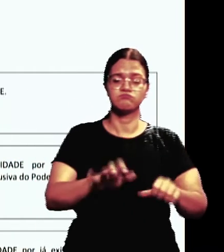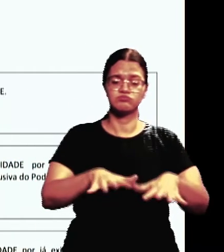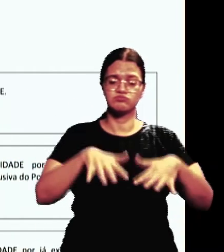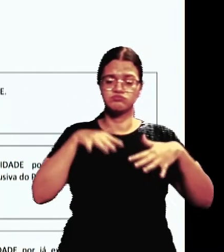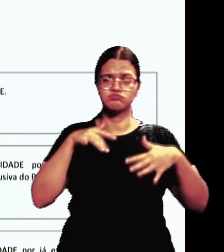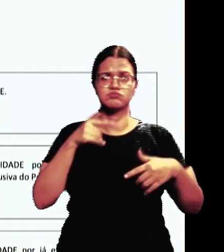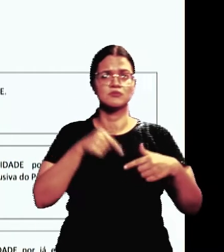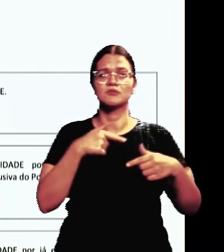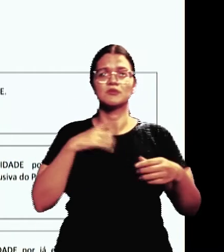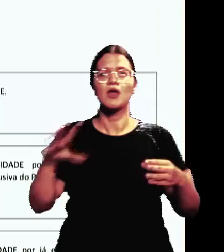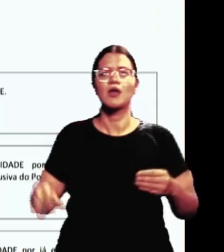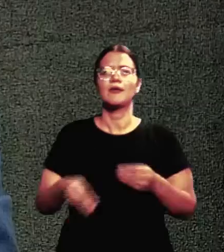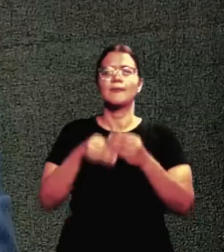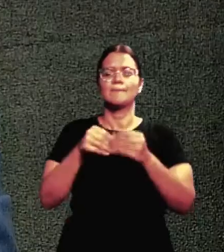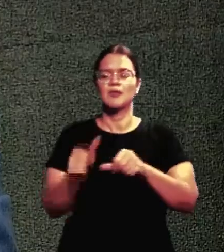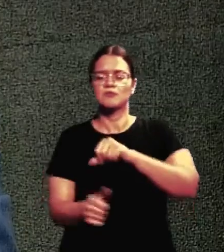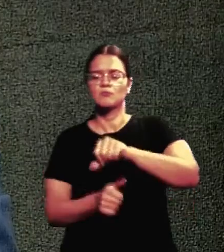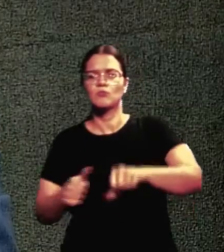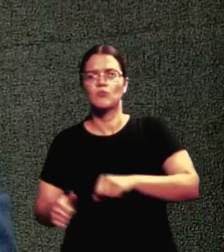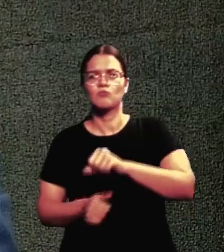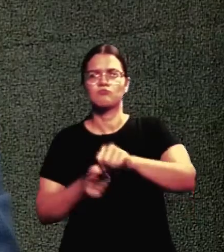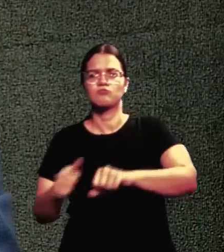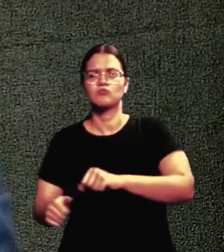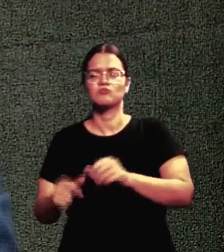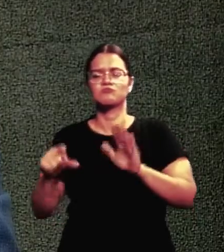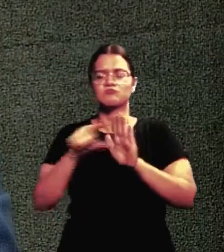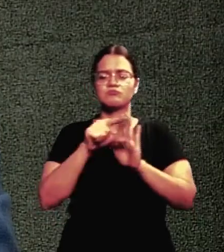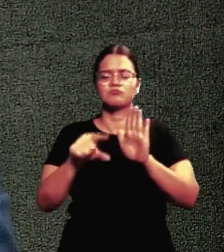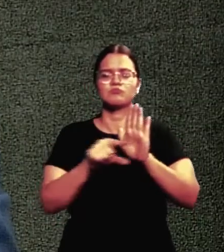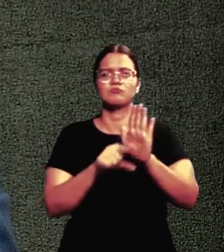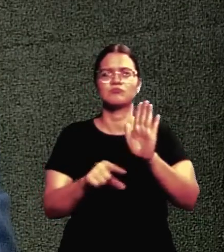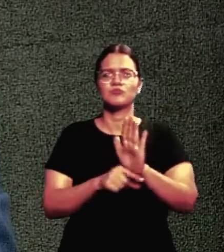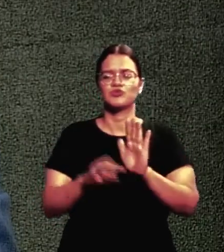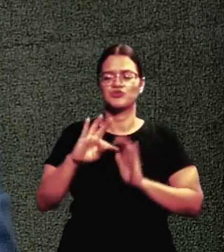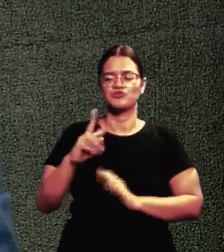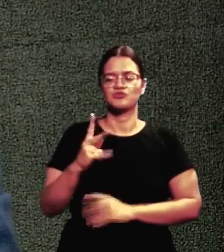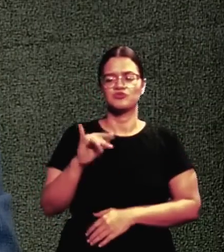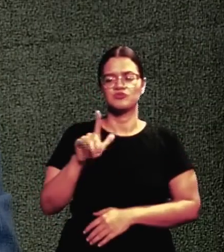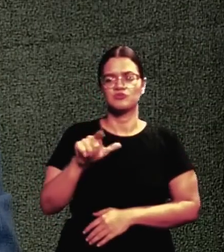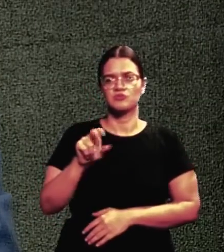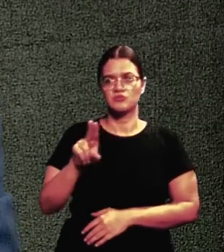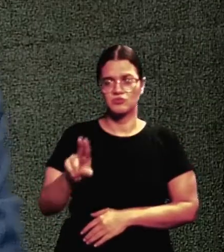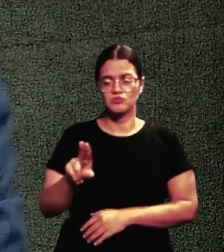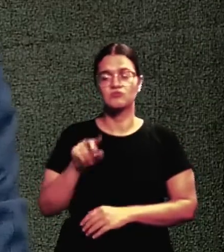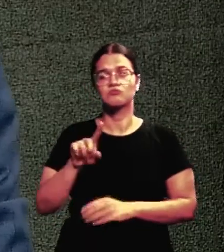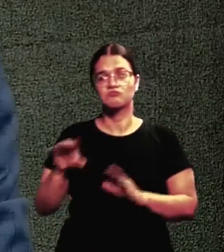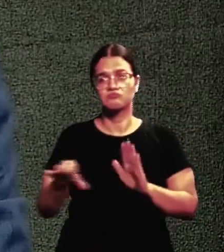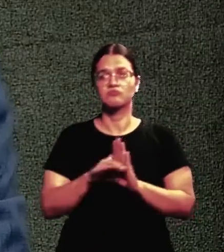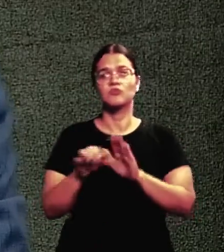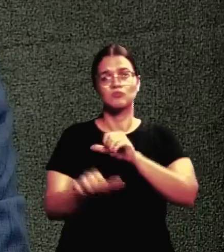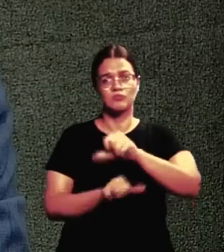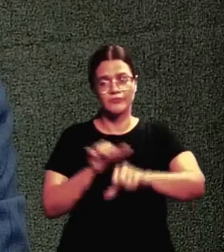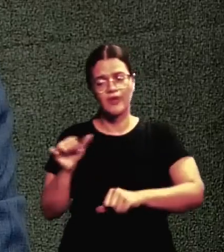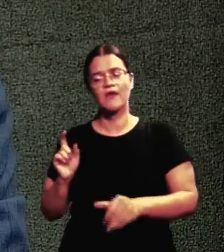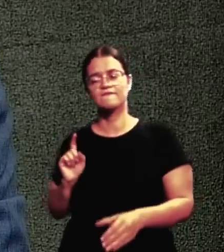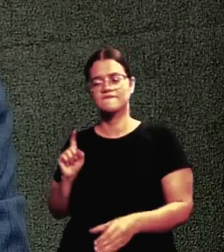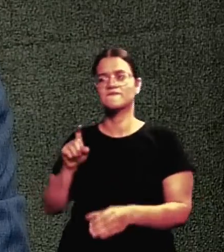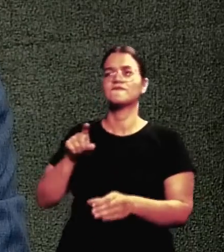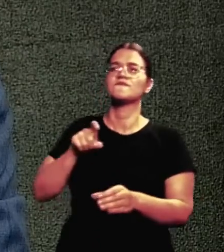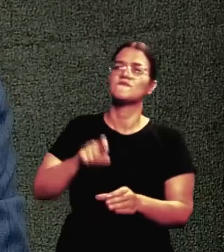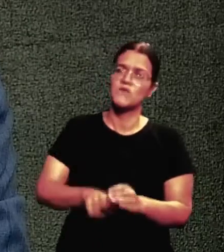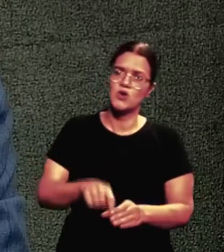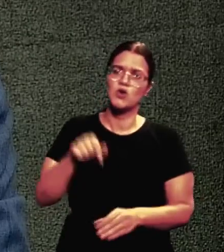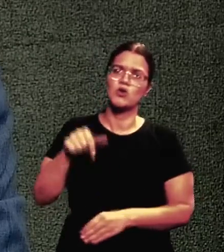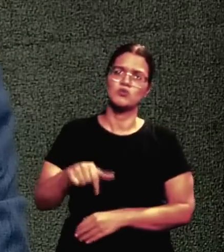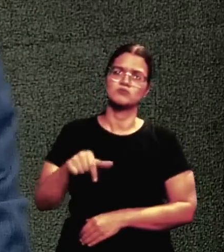houve apresentação de emenda modificativa pelo vereador Thiago Ghiotti e, portanto, a presente